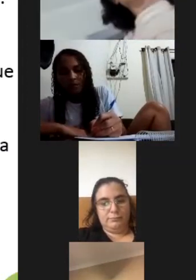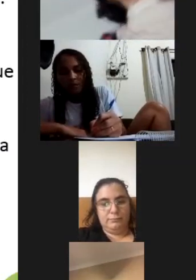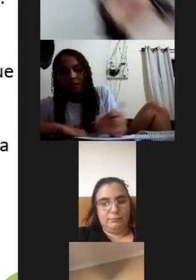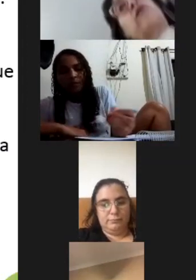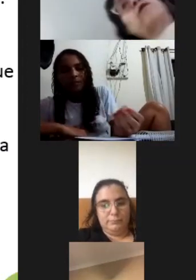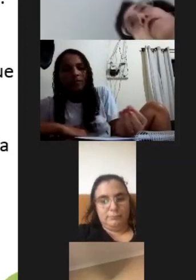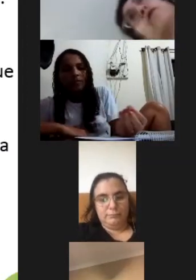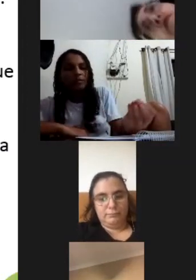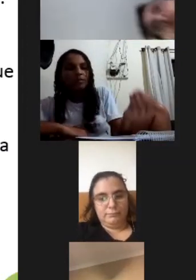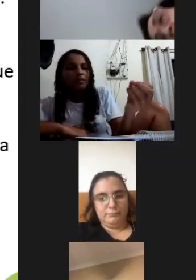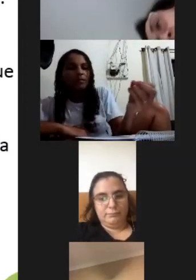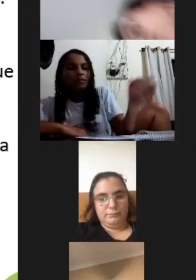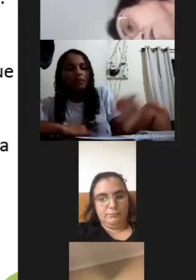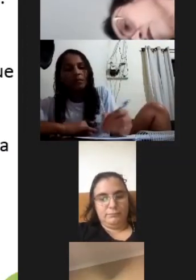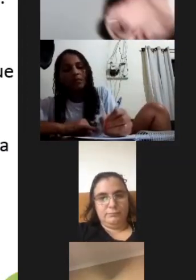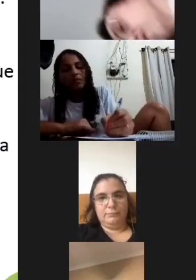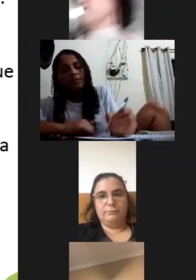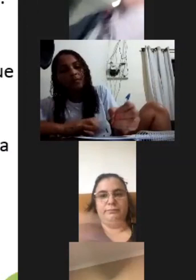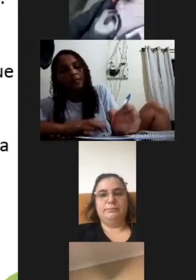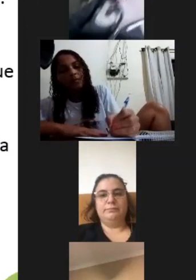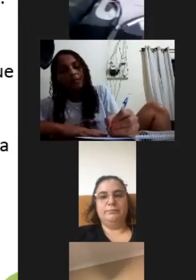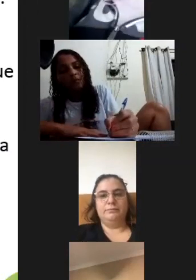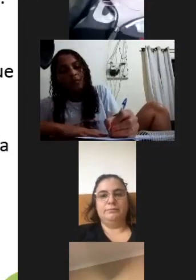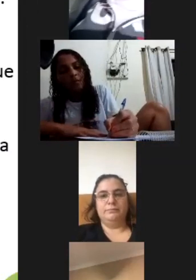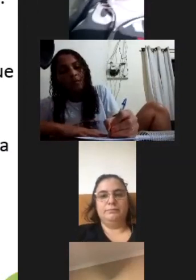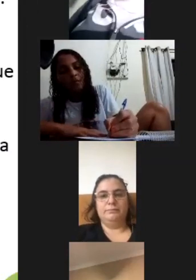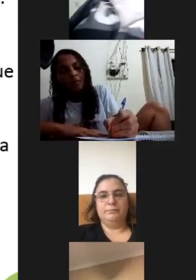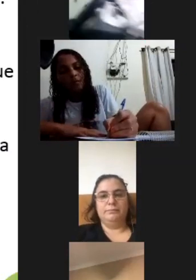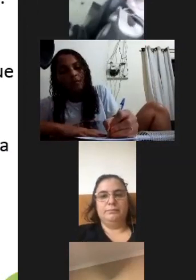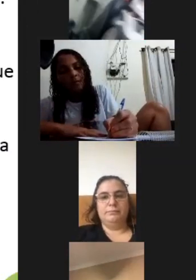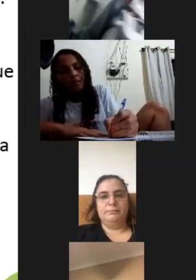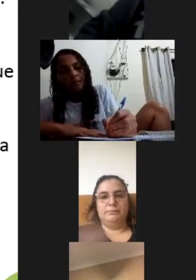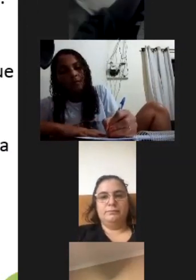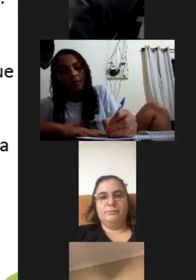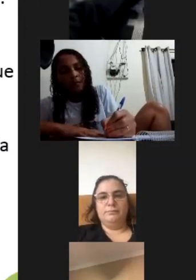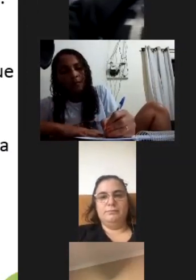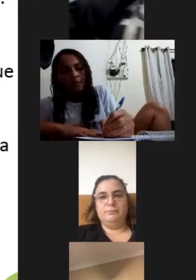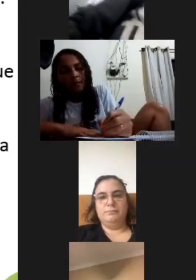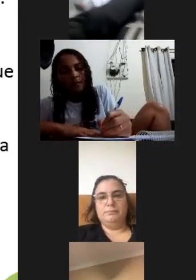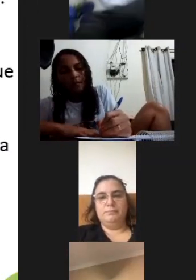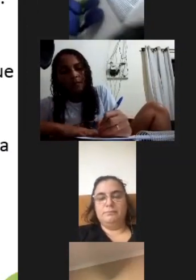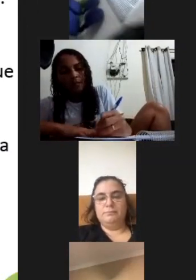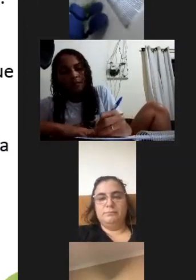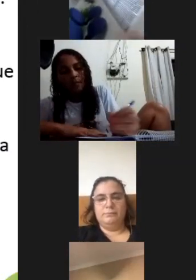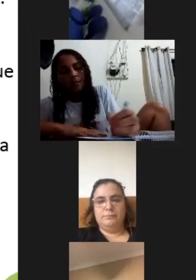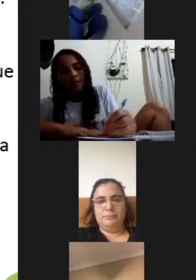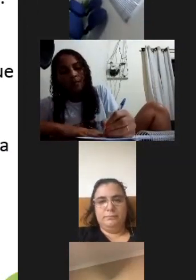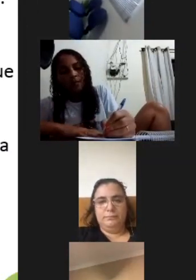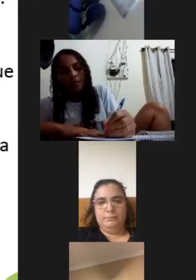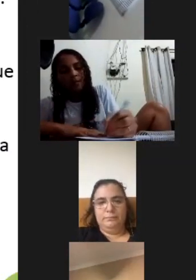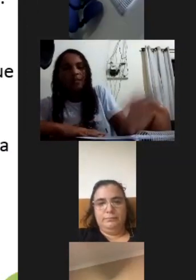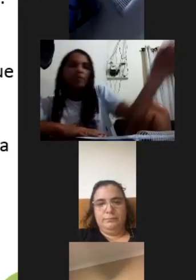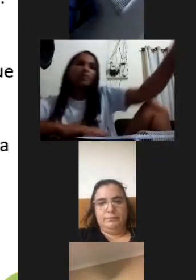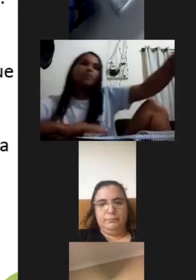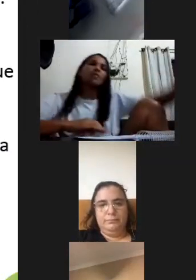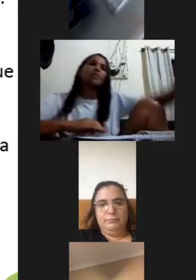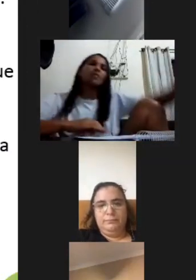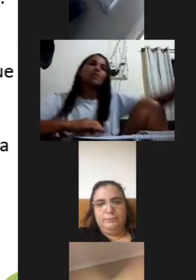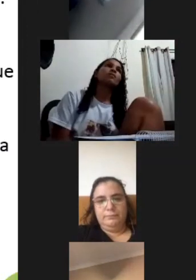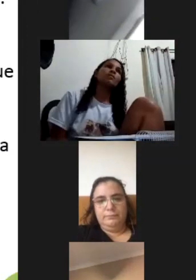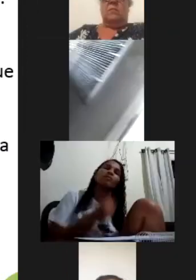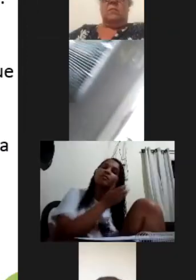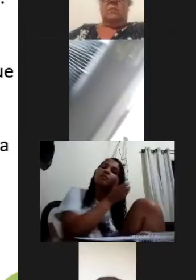vendo aqui da nossa audiência, a maioria das pessoas faz a low